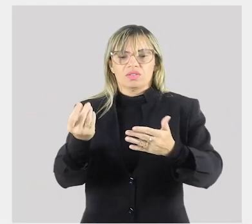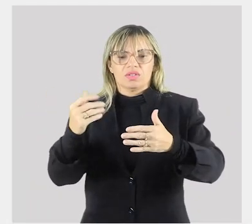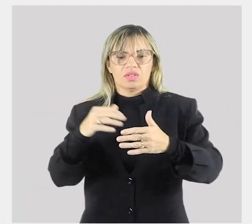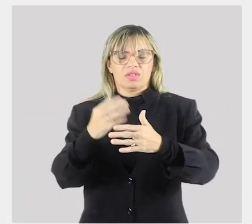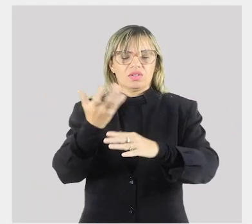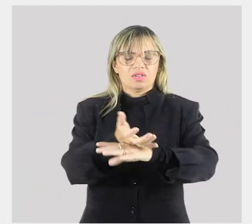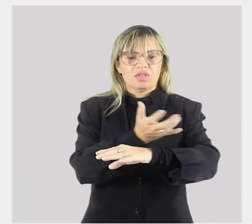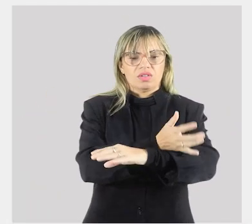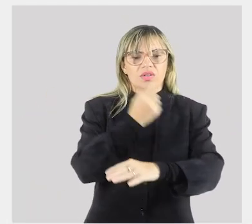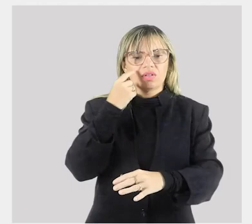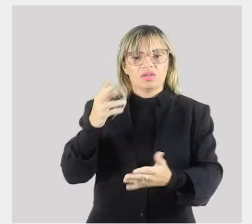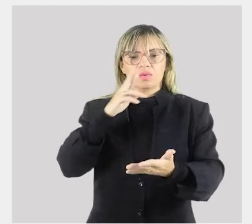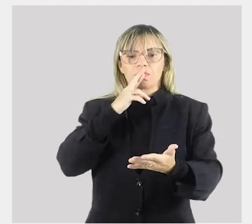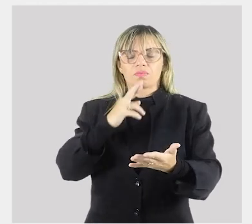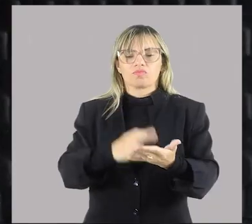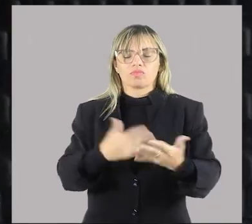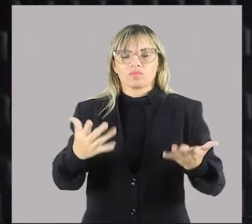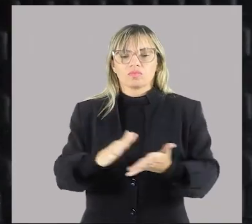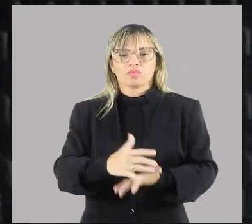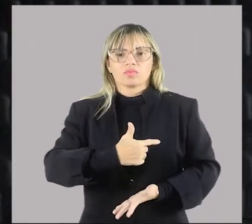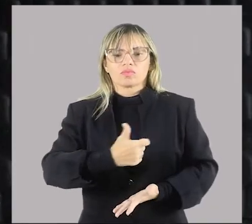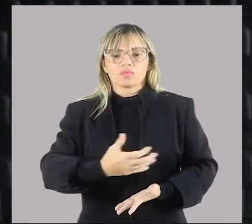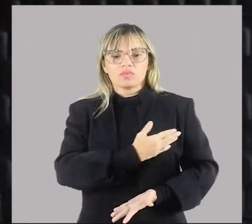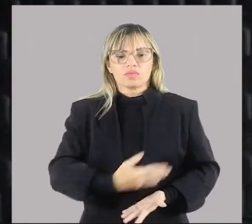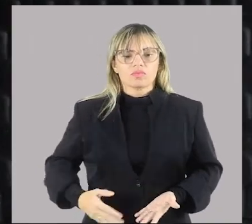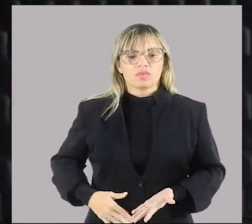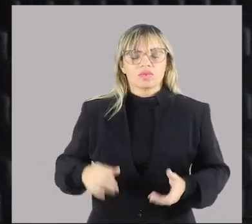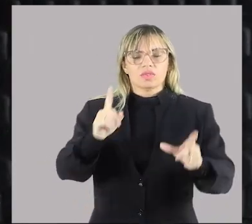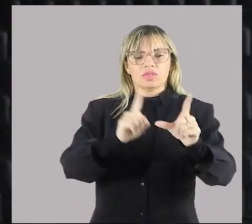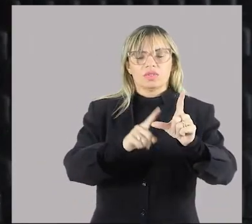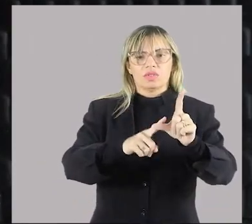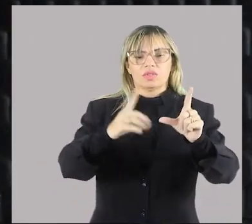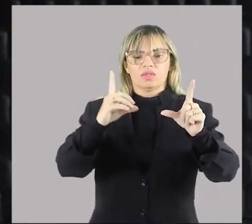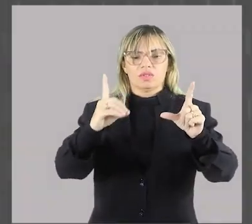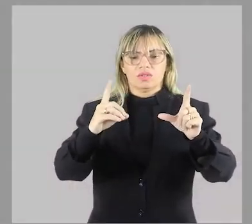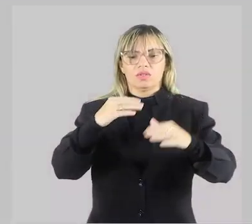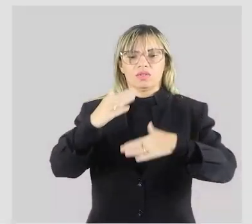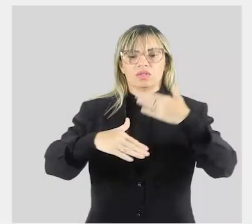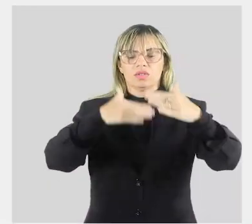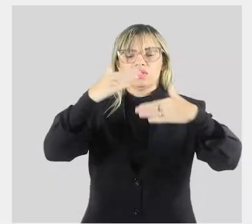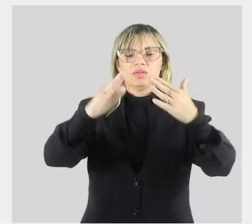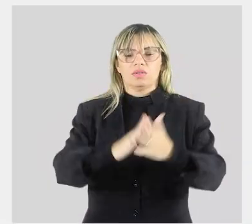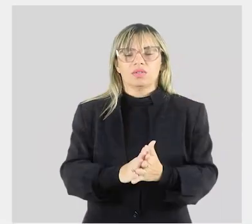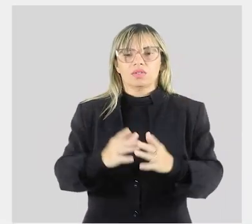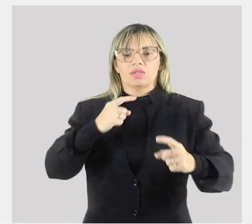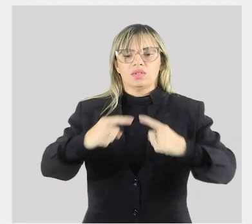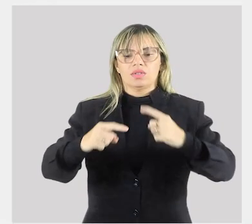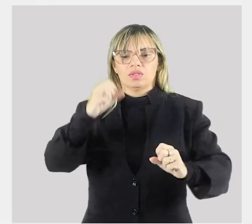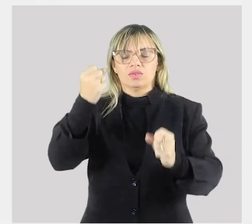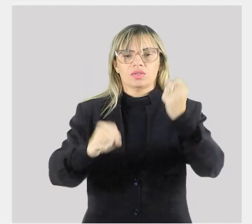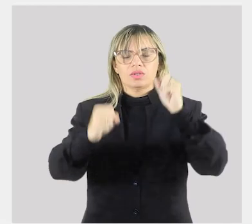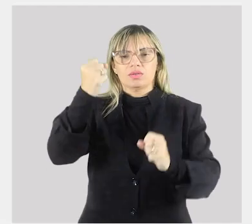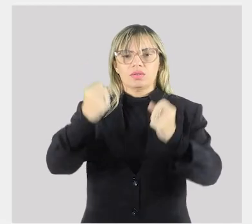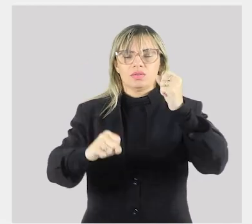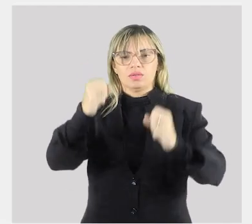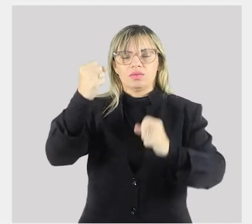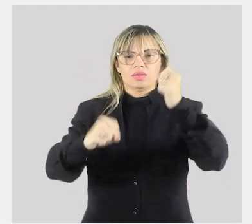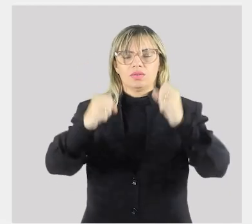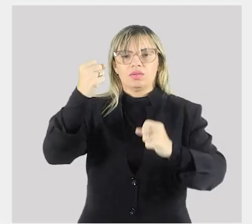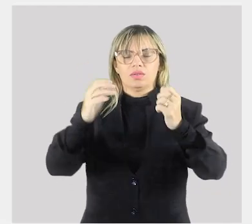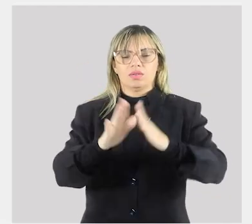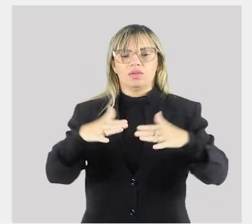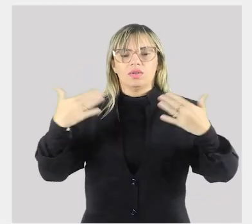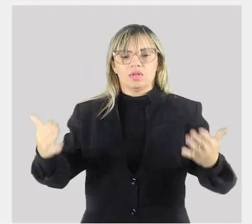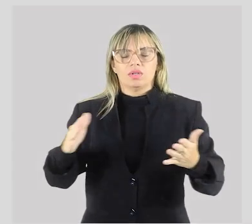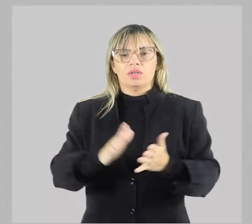brasileiro a partir de Vargas, essa conjuntura de superprodução do café, qual foi? O desenvolvimento de uma política industrial. Repare